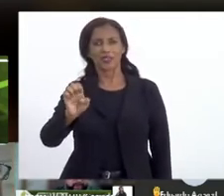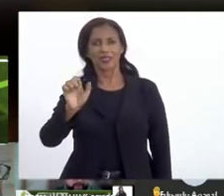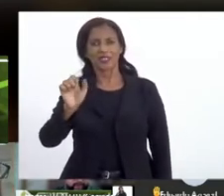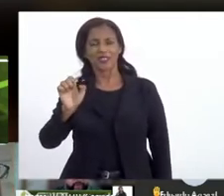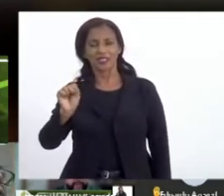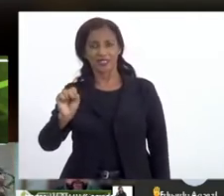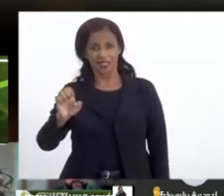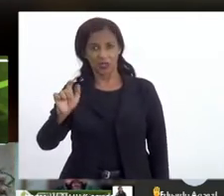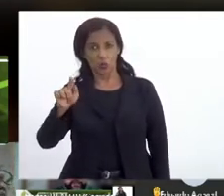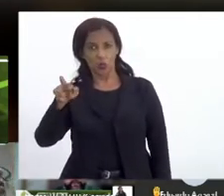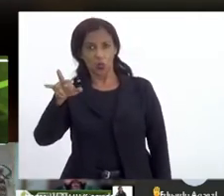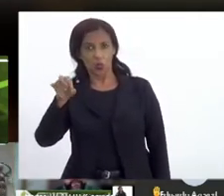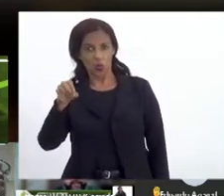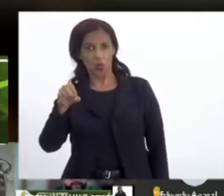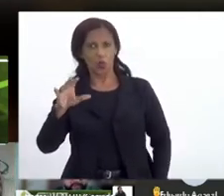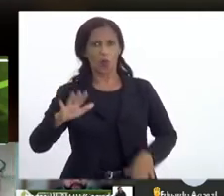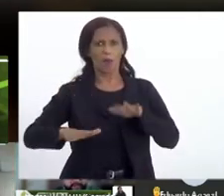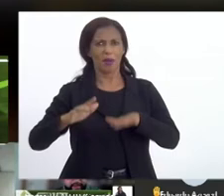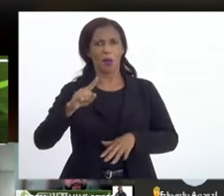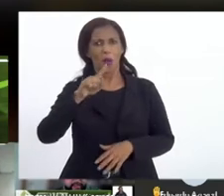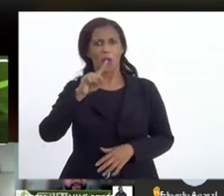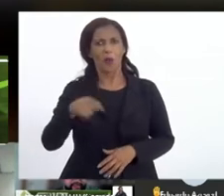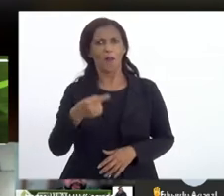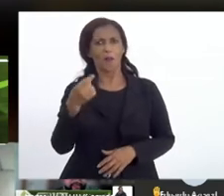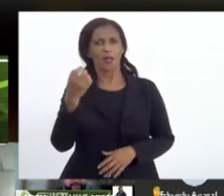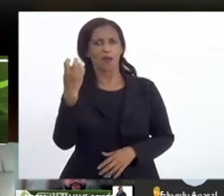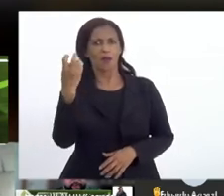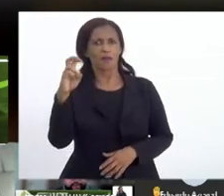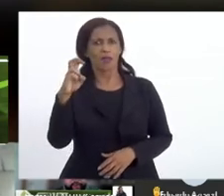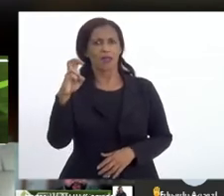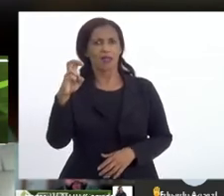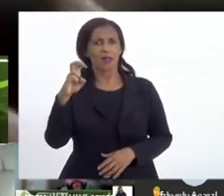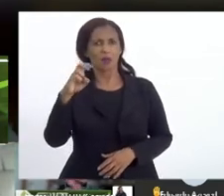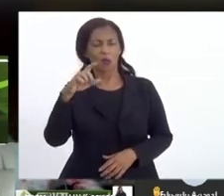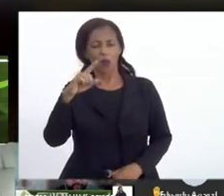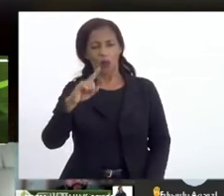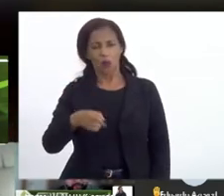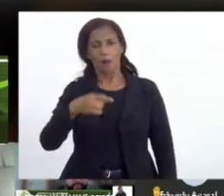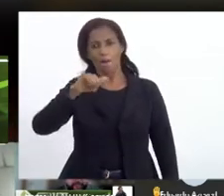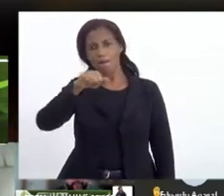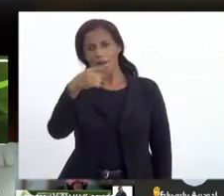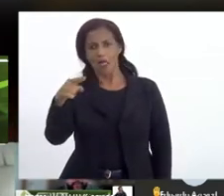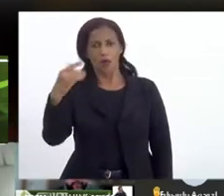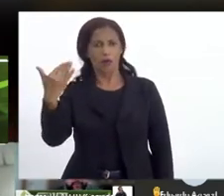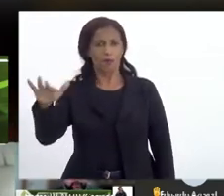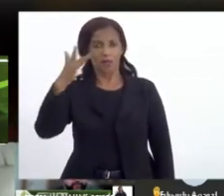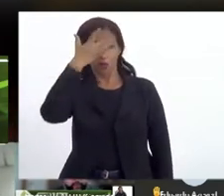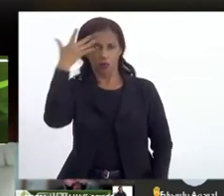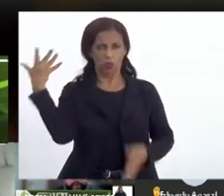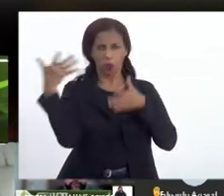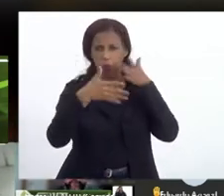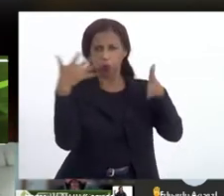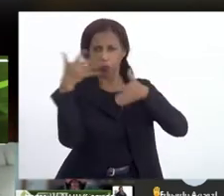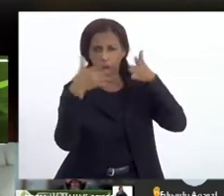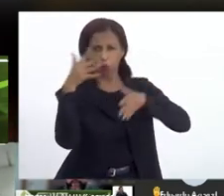1,5 milhão de passageiros aéreos através do seu aeroporto, para atingir toda a região ali do